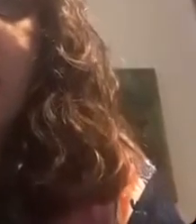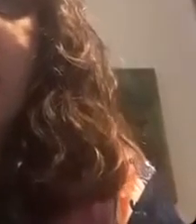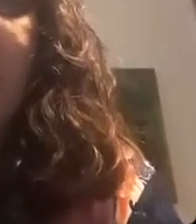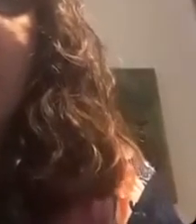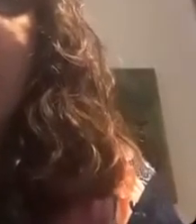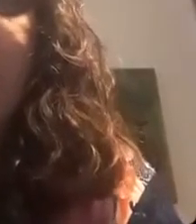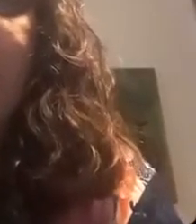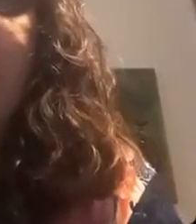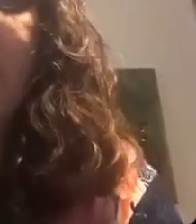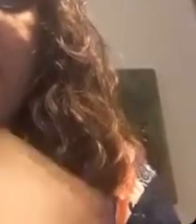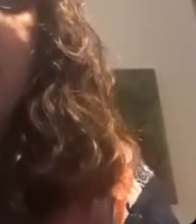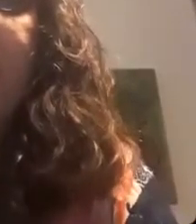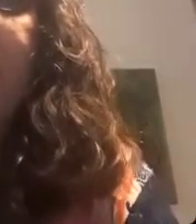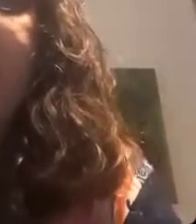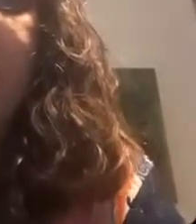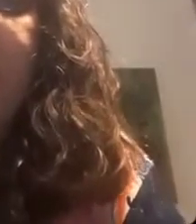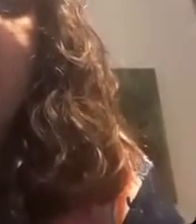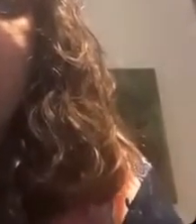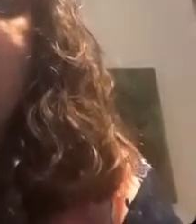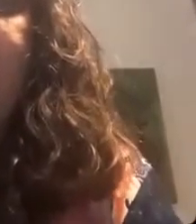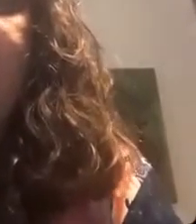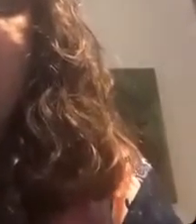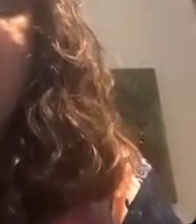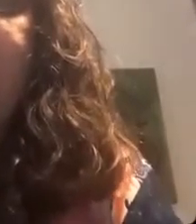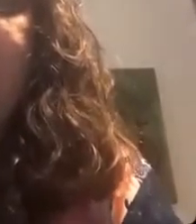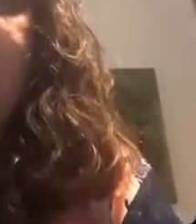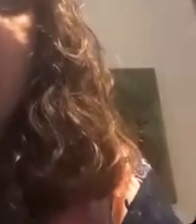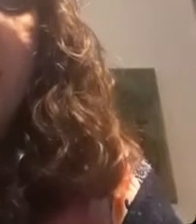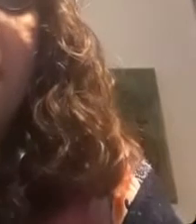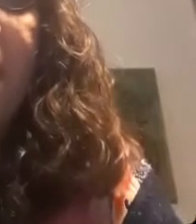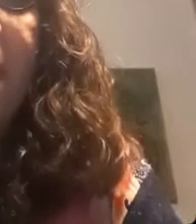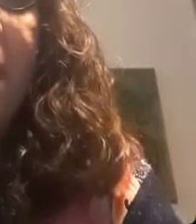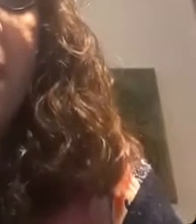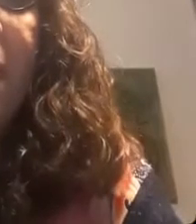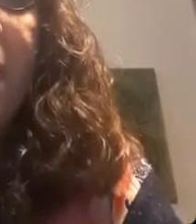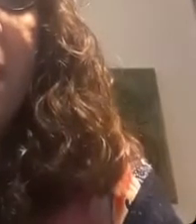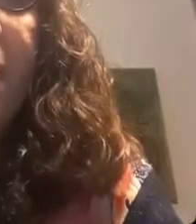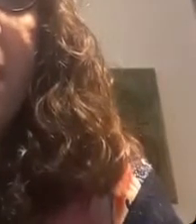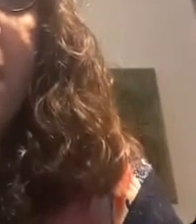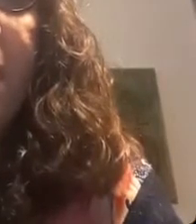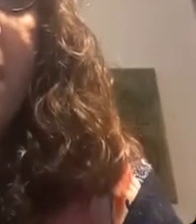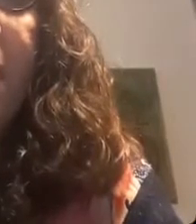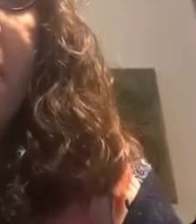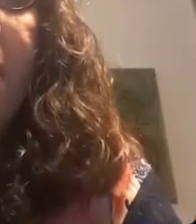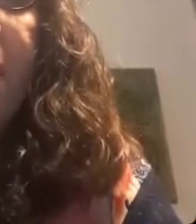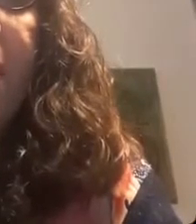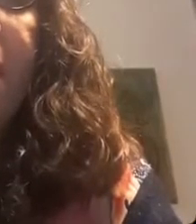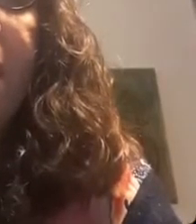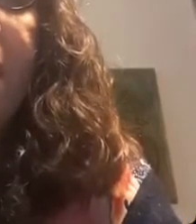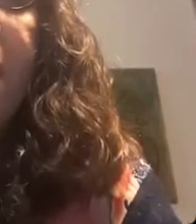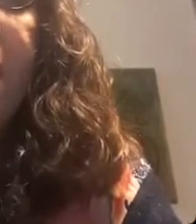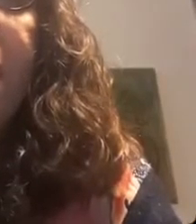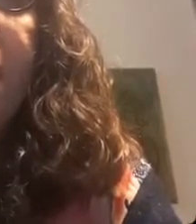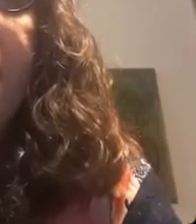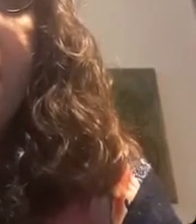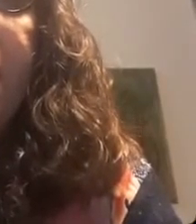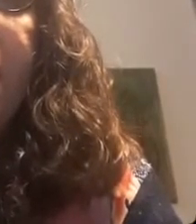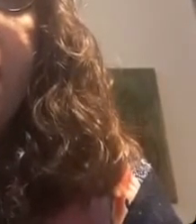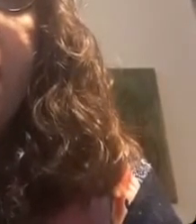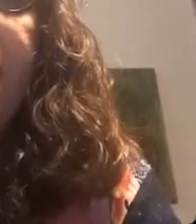Cris, Simone aparece aqui que ela não pode ser convidada. Por que será? Tu sabe dizer? Se tu souber dizer, escreve aqui